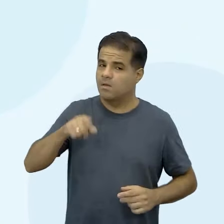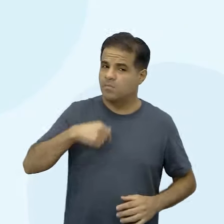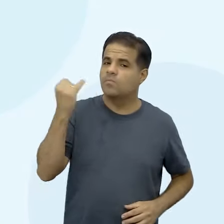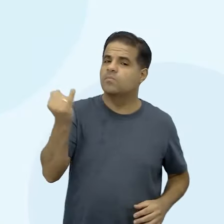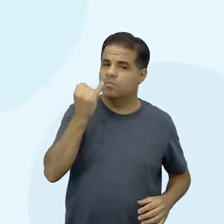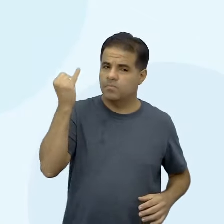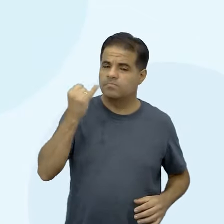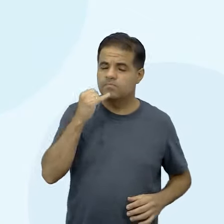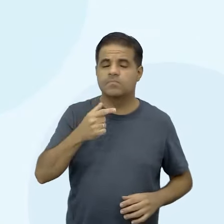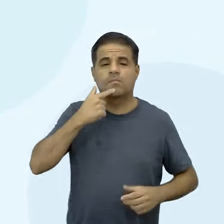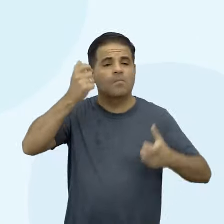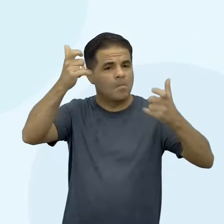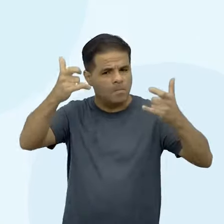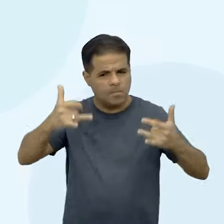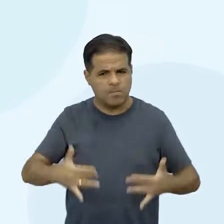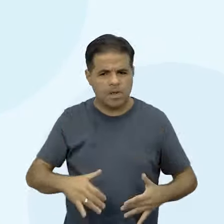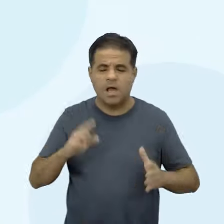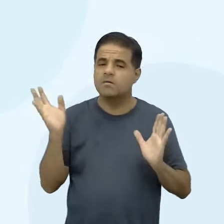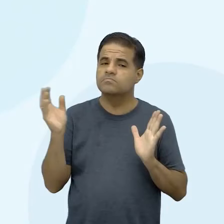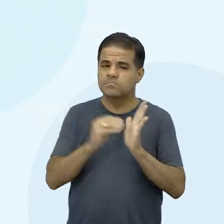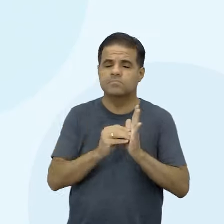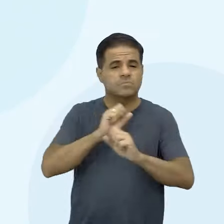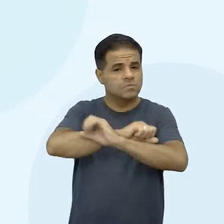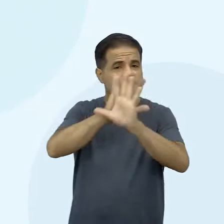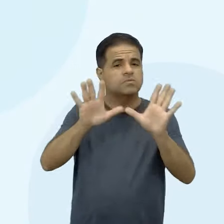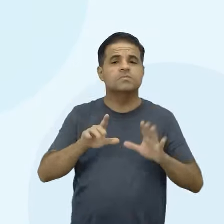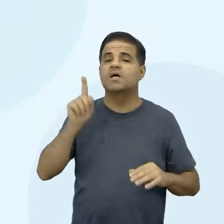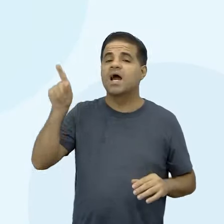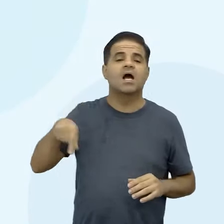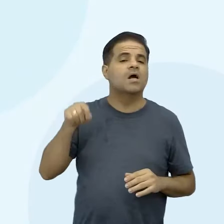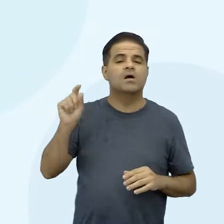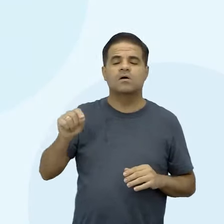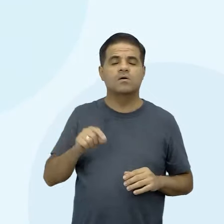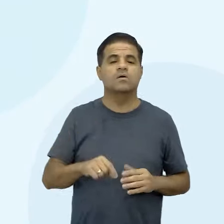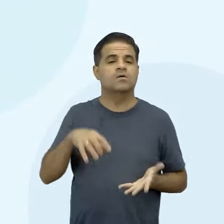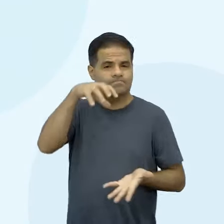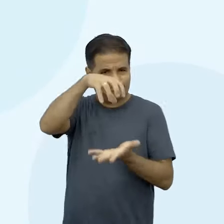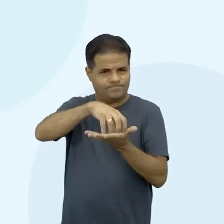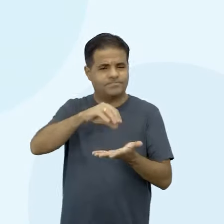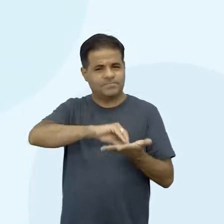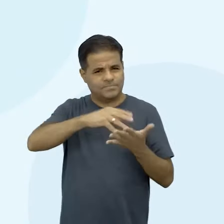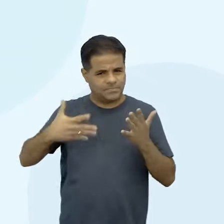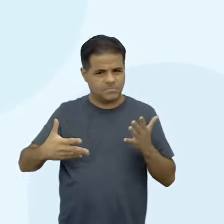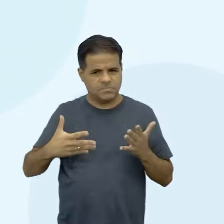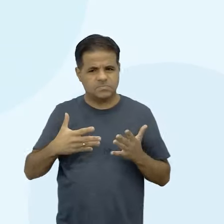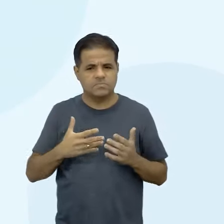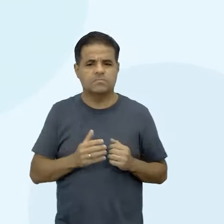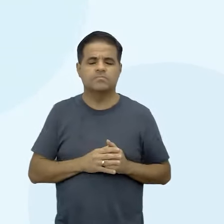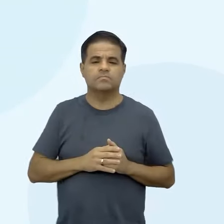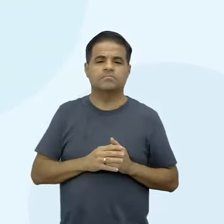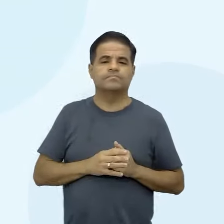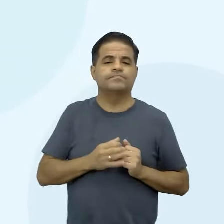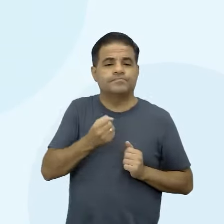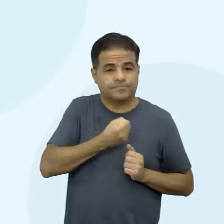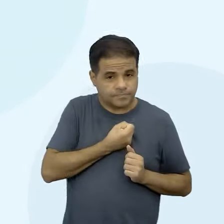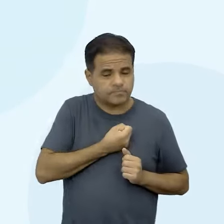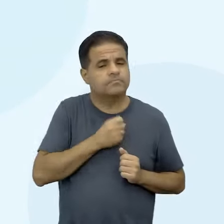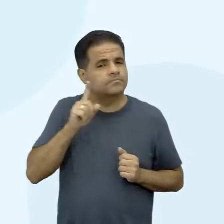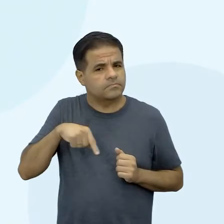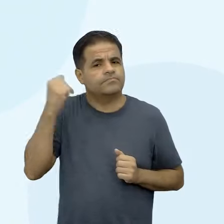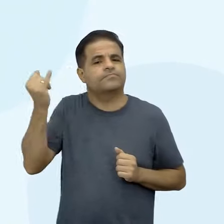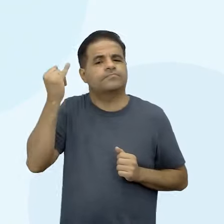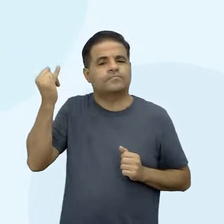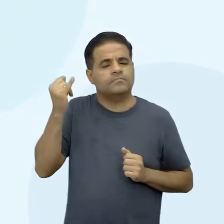importante deixar claro que a unidade curricular Números Também